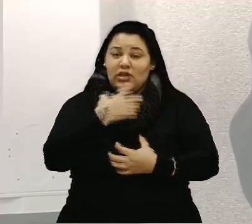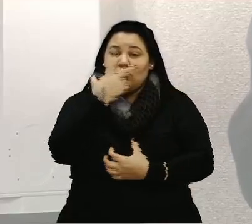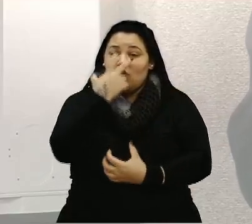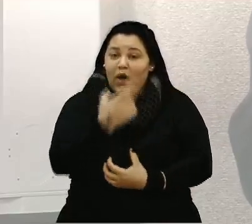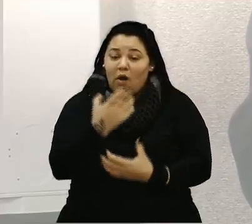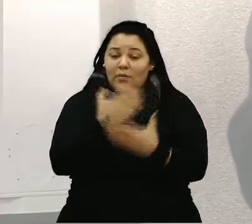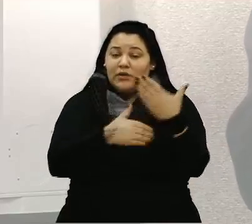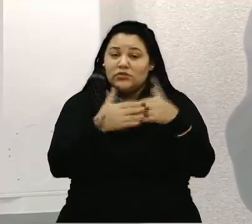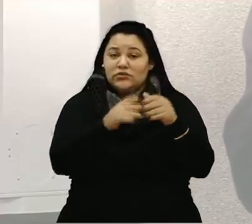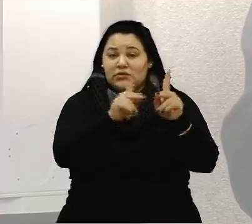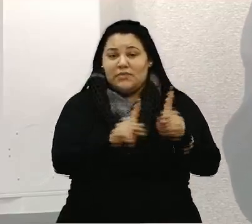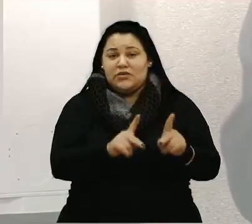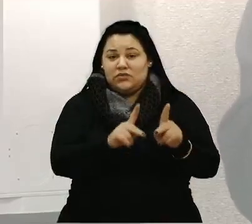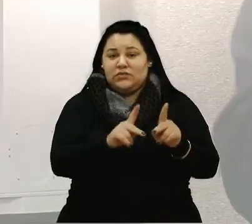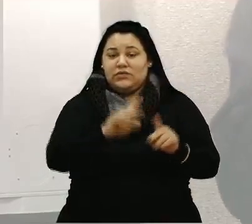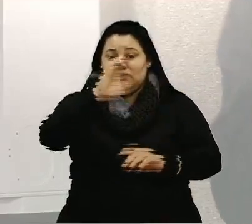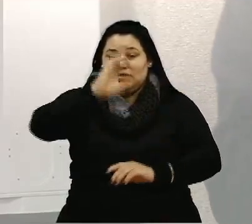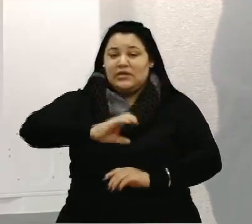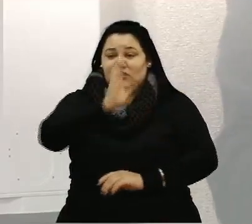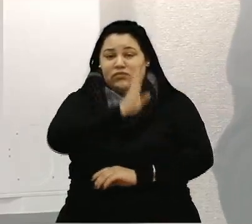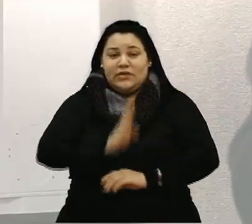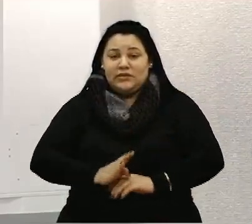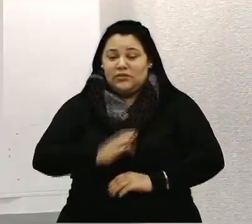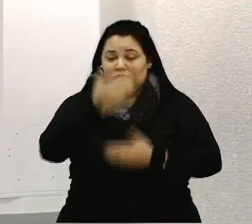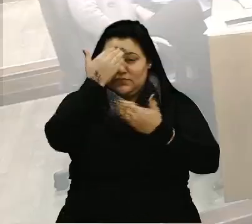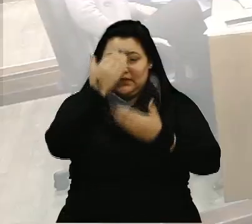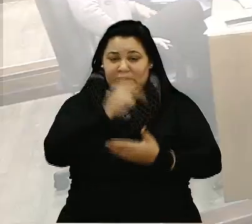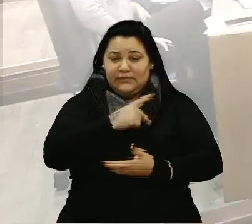para todos os cidadãos brasileiros. Obrigado, senhora presidente. Peço a palavra.